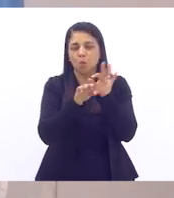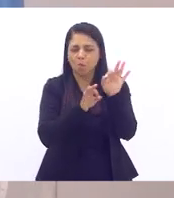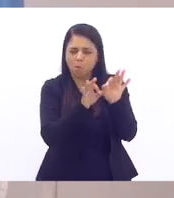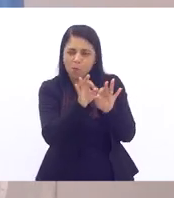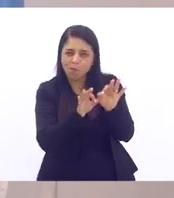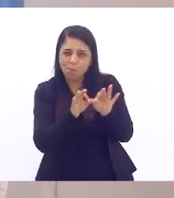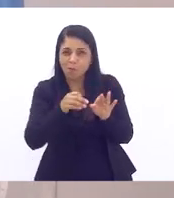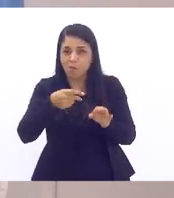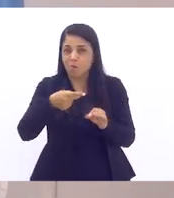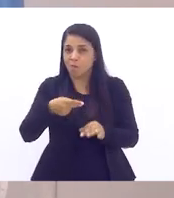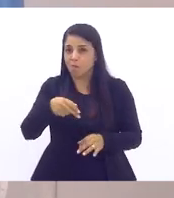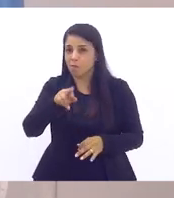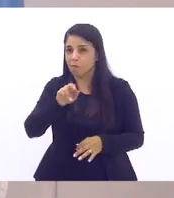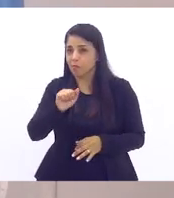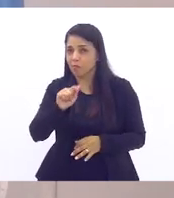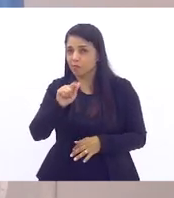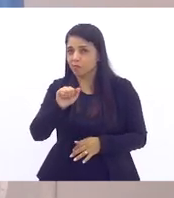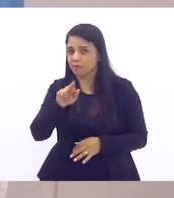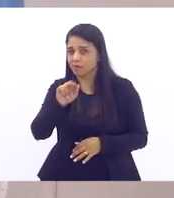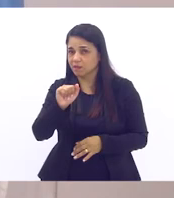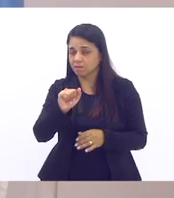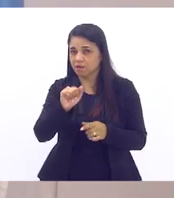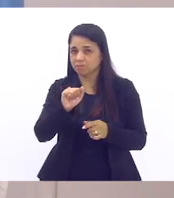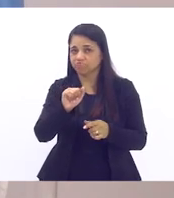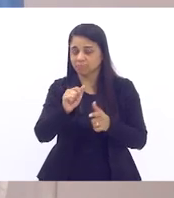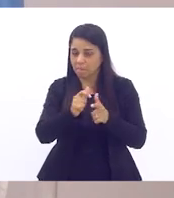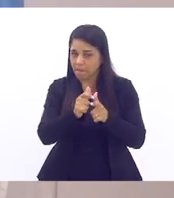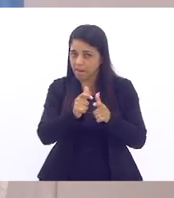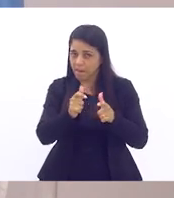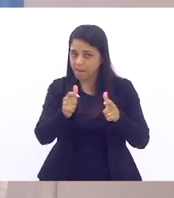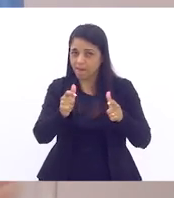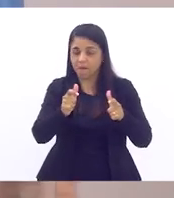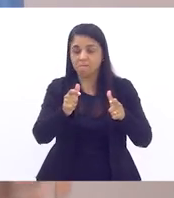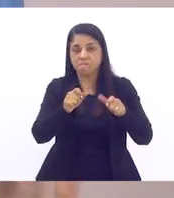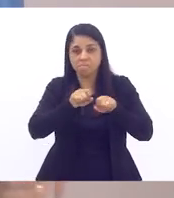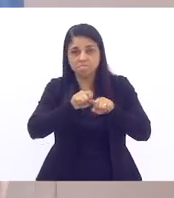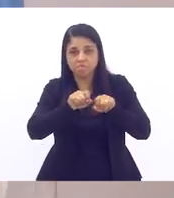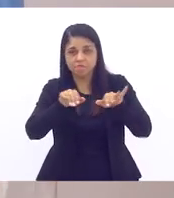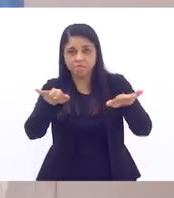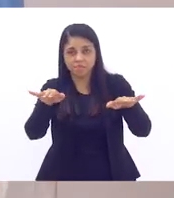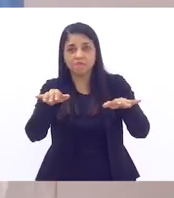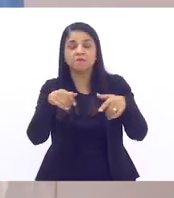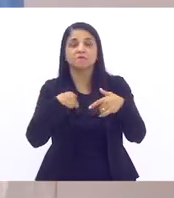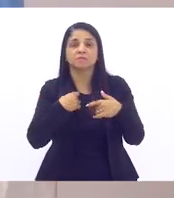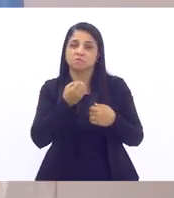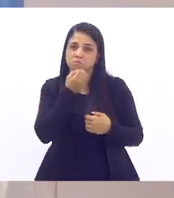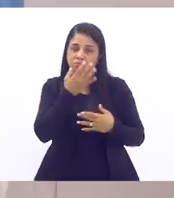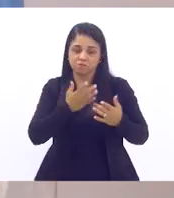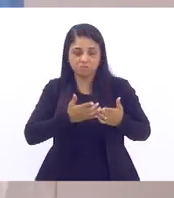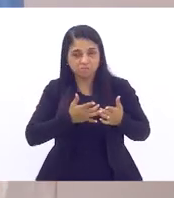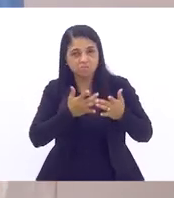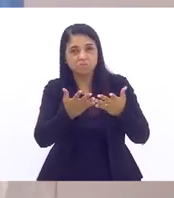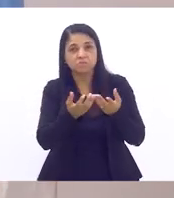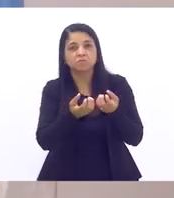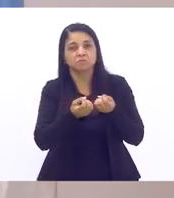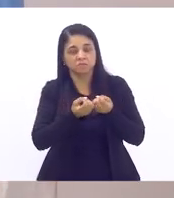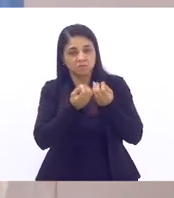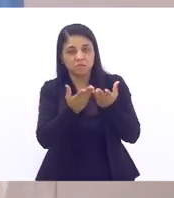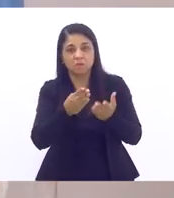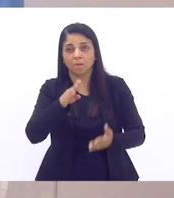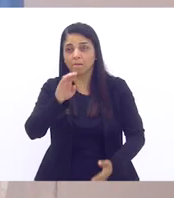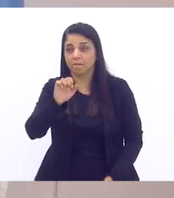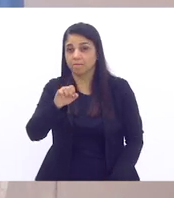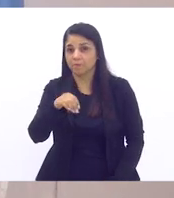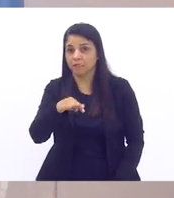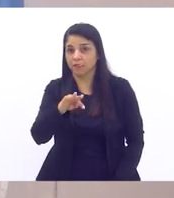mais Ampla ainda do que né simplesmente a concessão de um determinado benefício então é um programa de